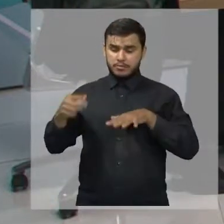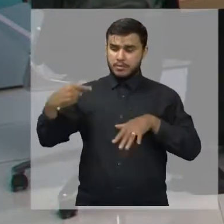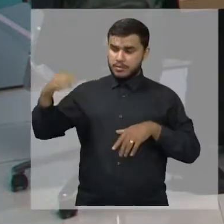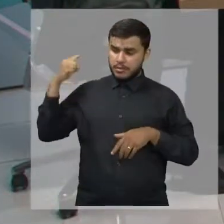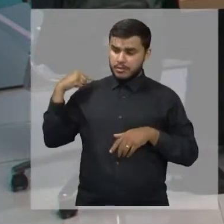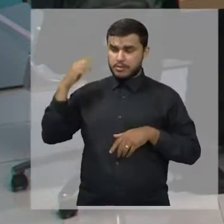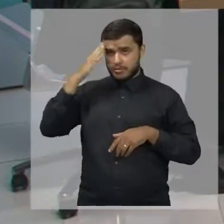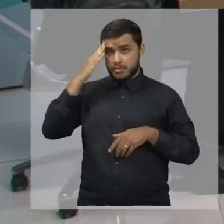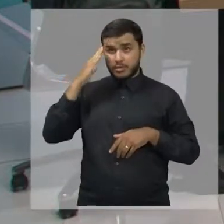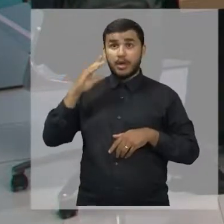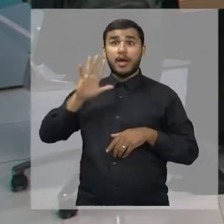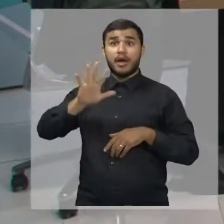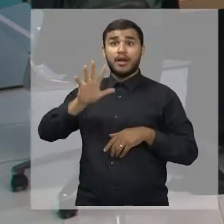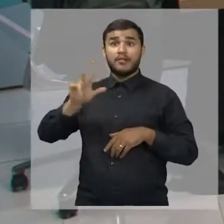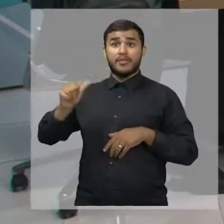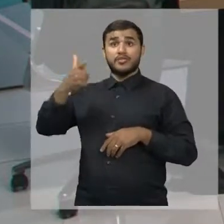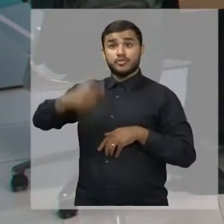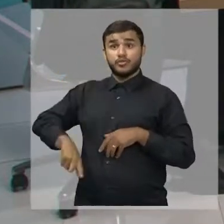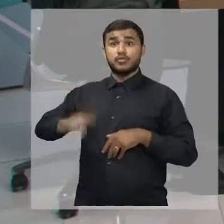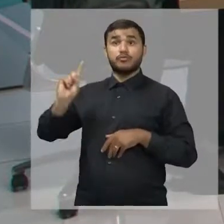novembro, com relação